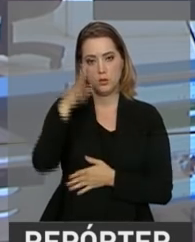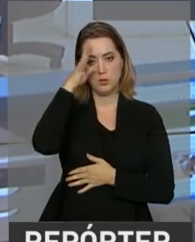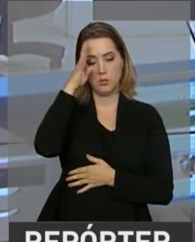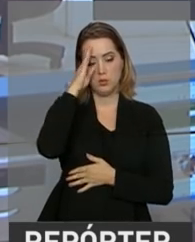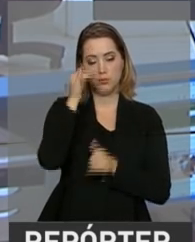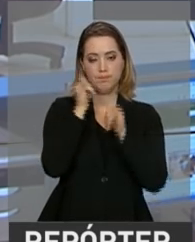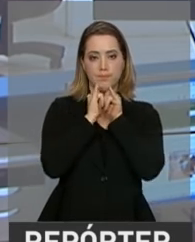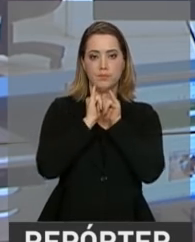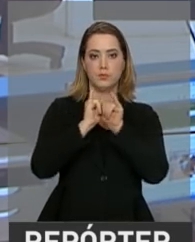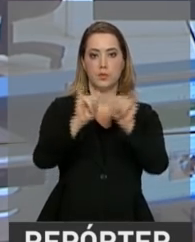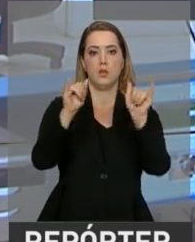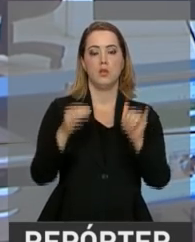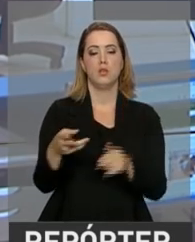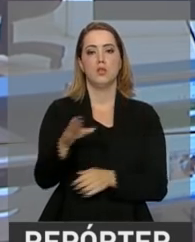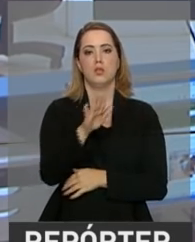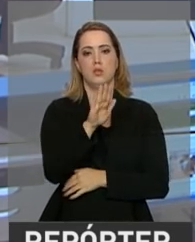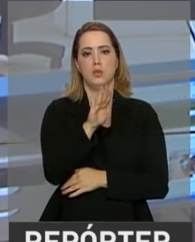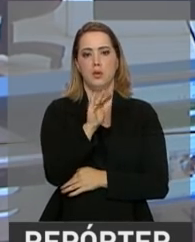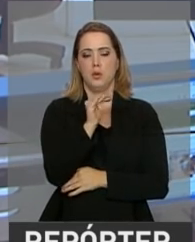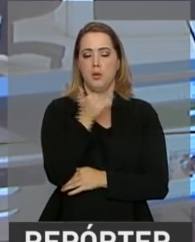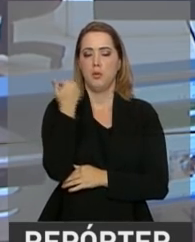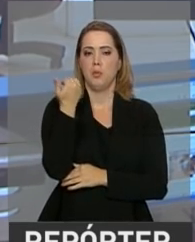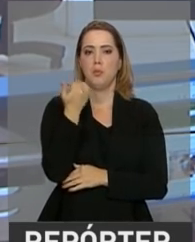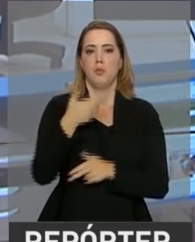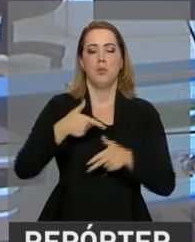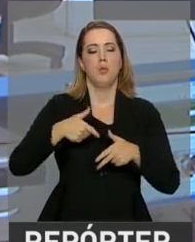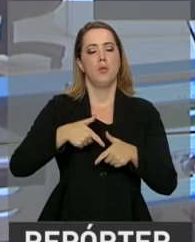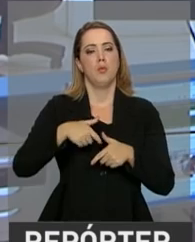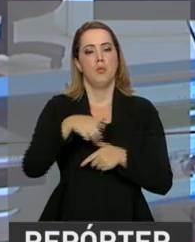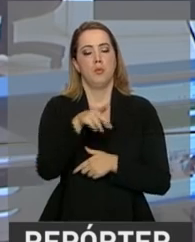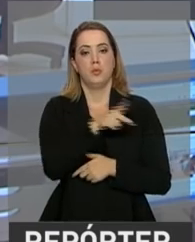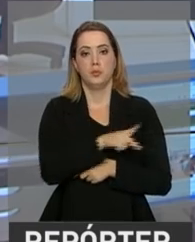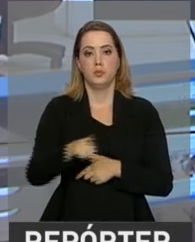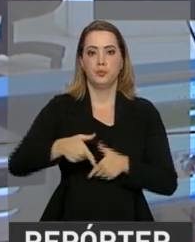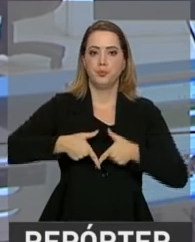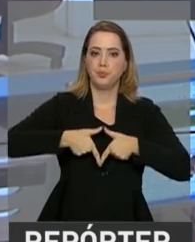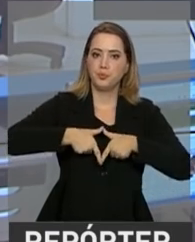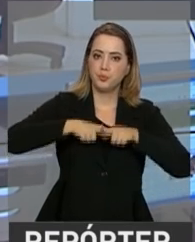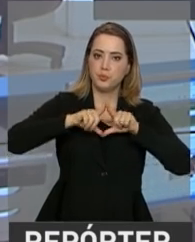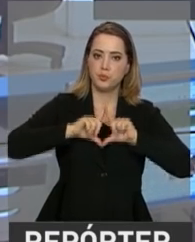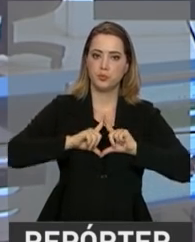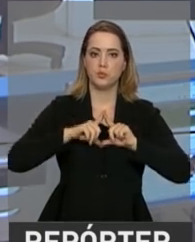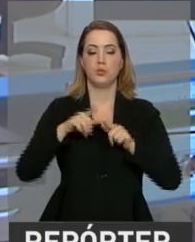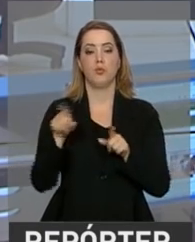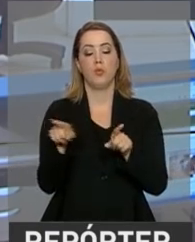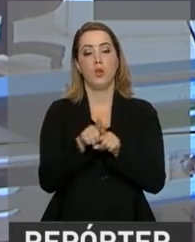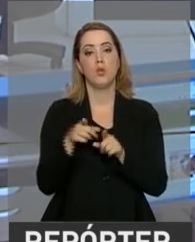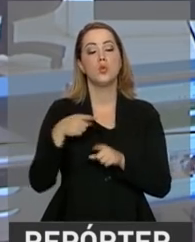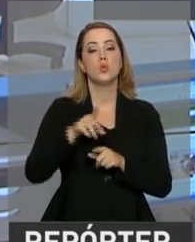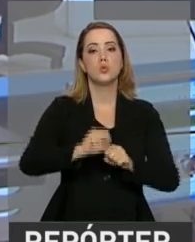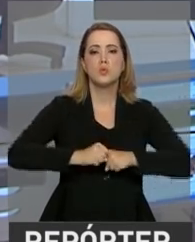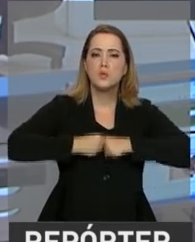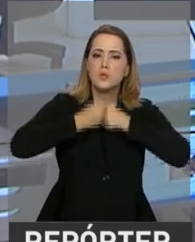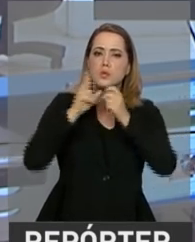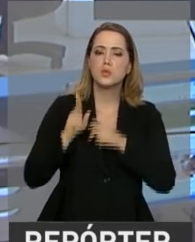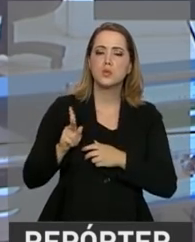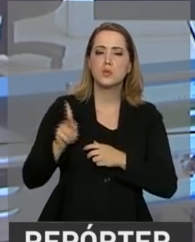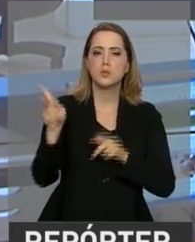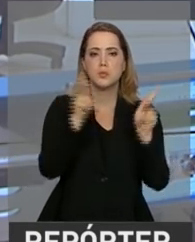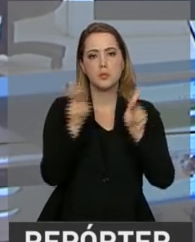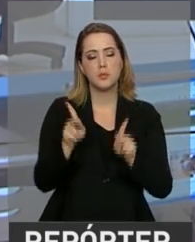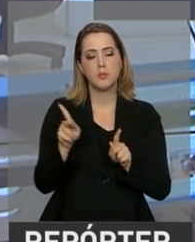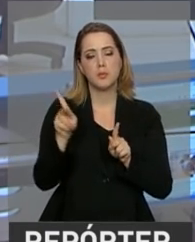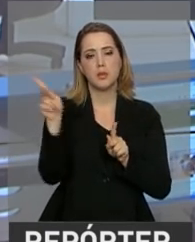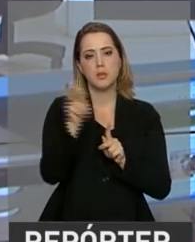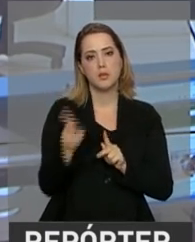oficial, a morte do ex-presidente e ex-preiro-ministro de Israel, Shimon Perez. Sua luta pela paz vai permanecer como